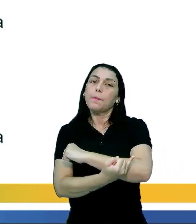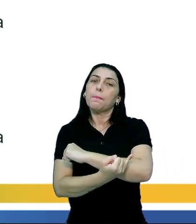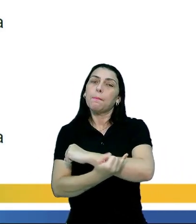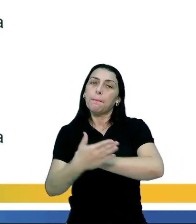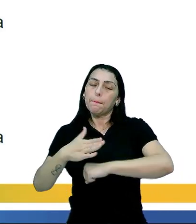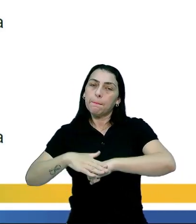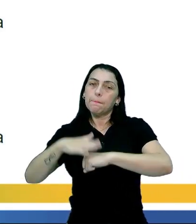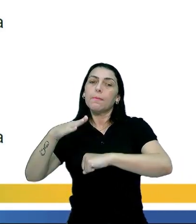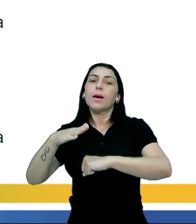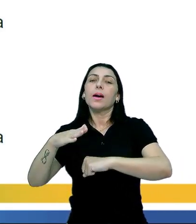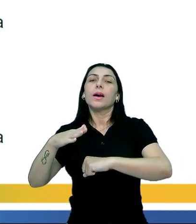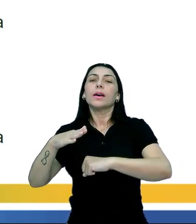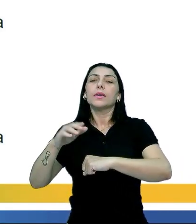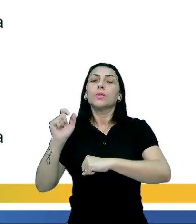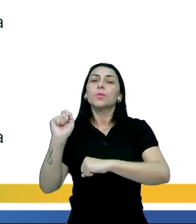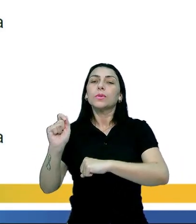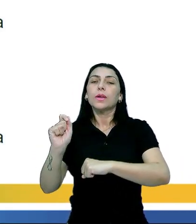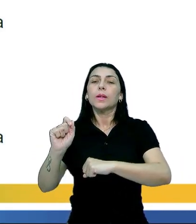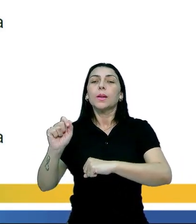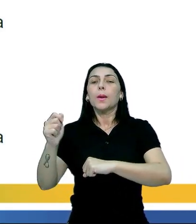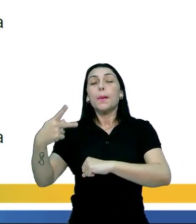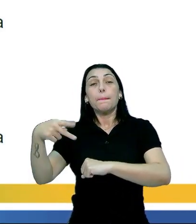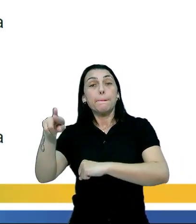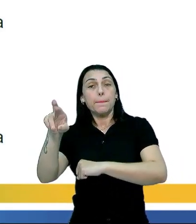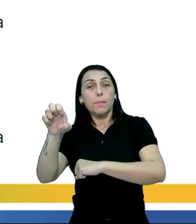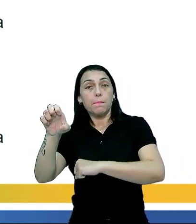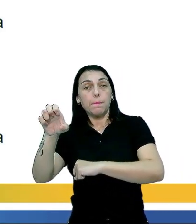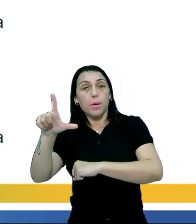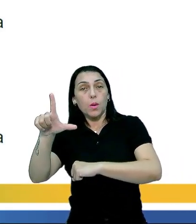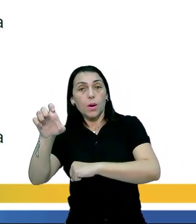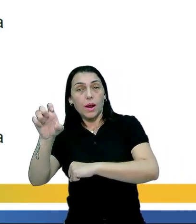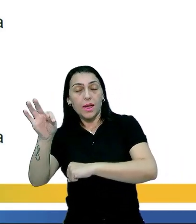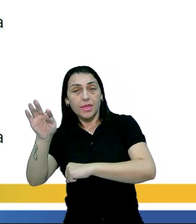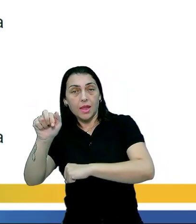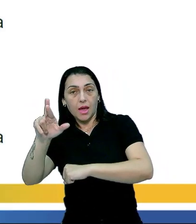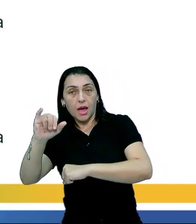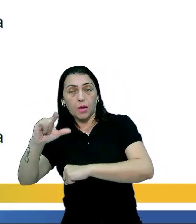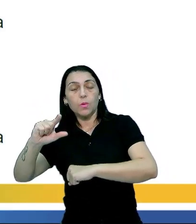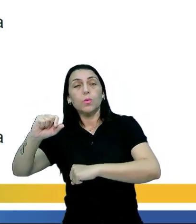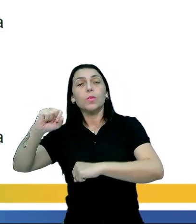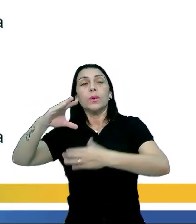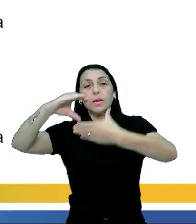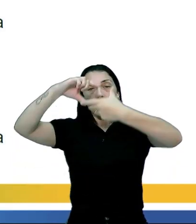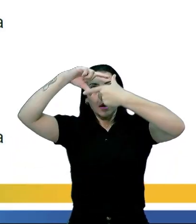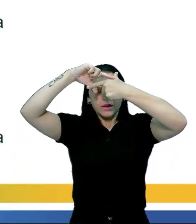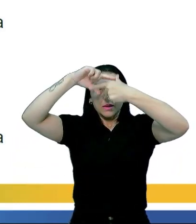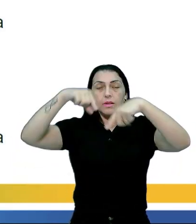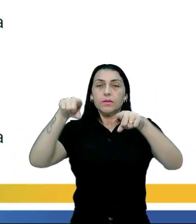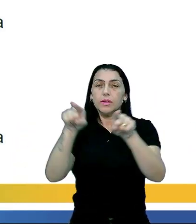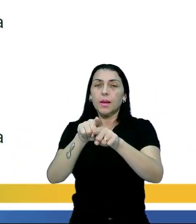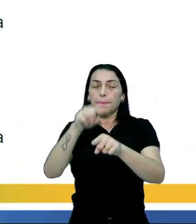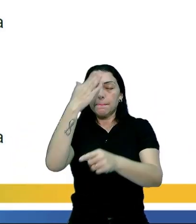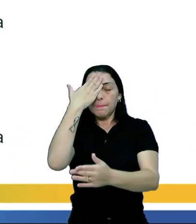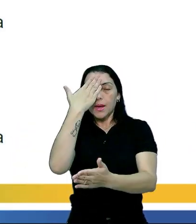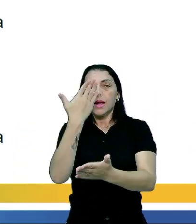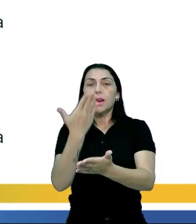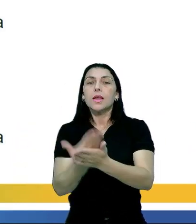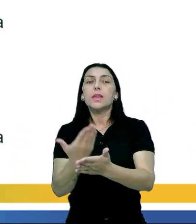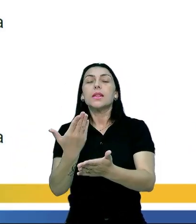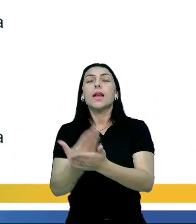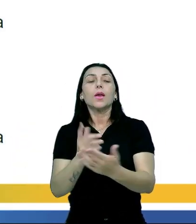superestrutura, mais-valia, proletário e alienação. Acredita-se que o